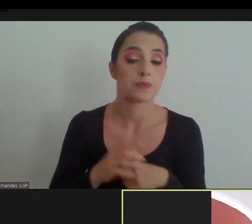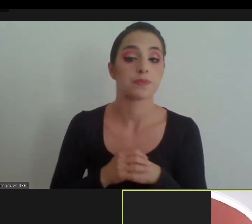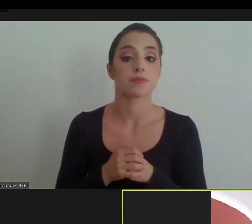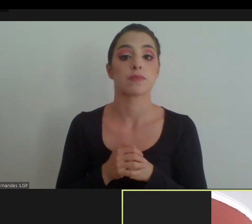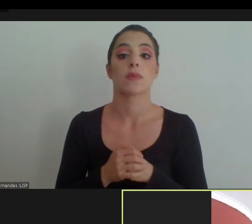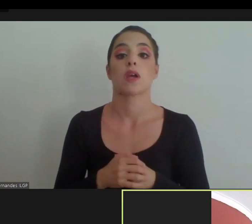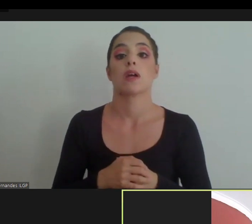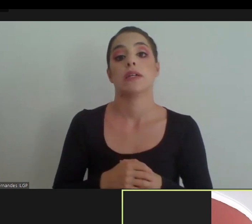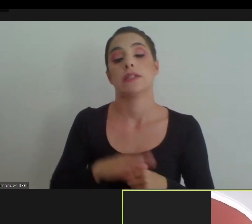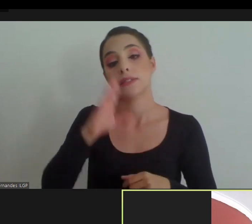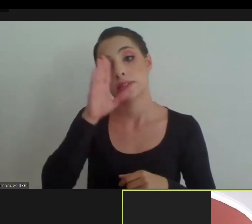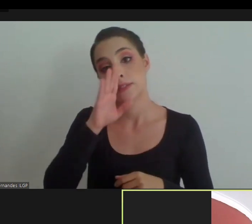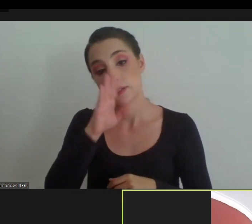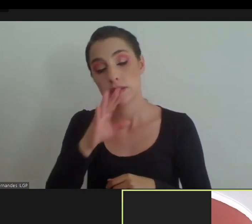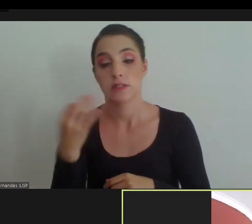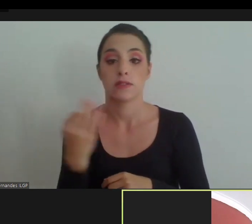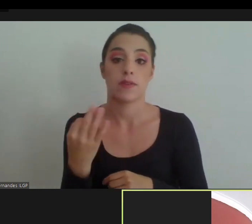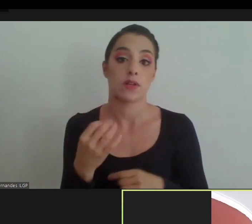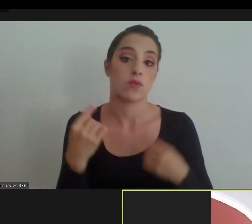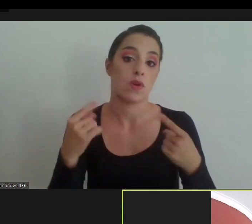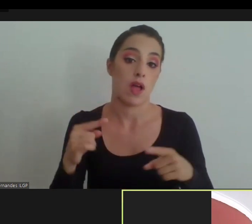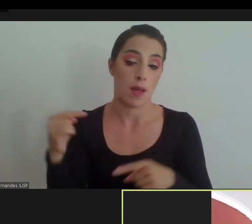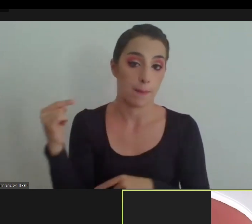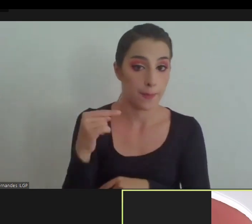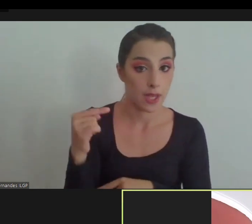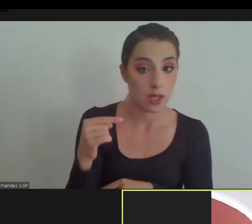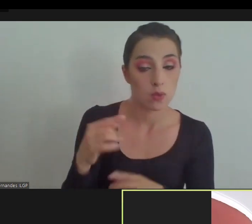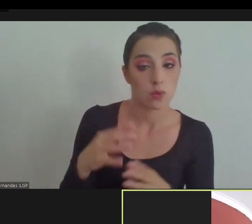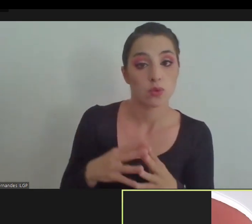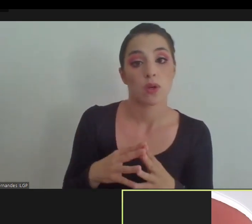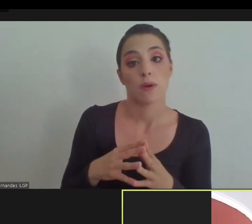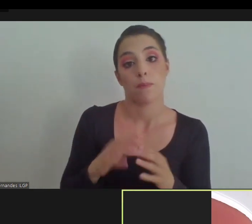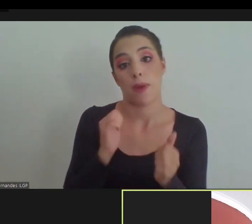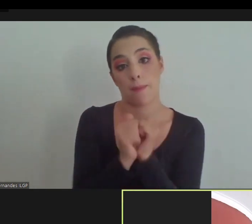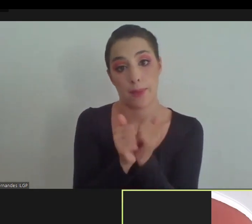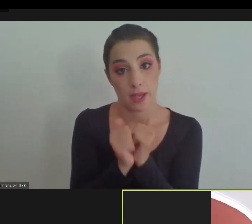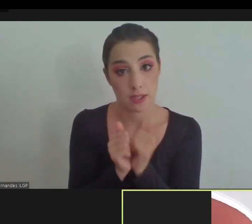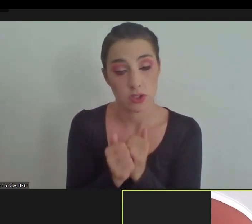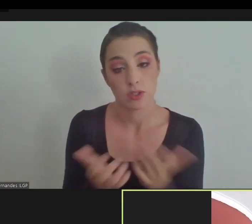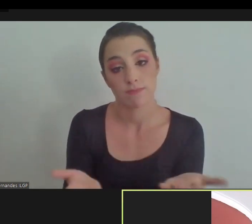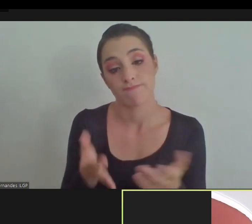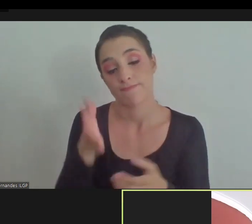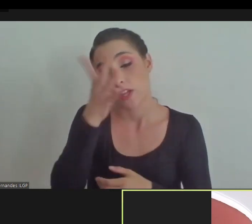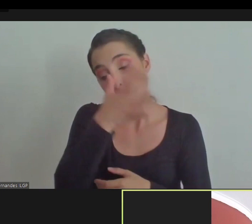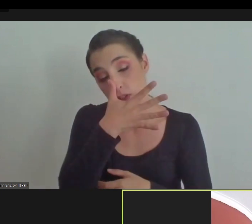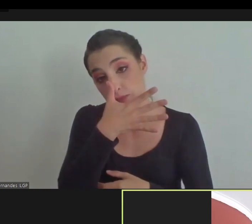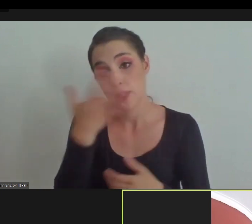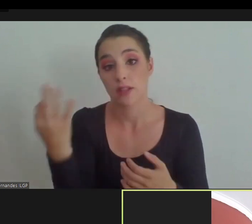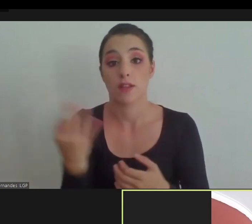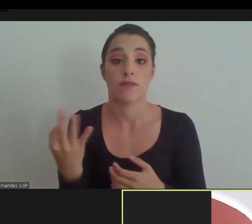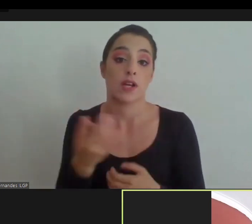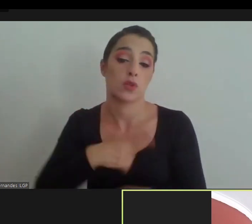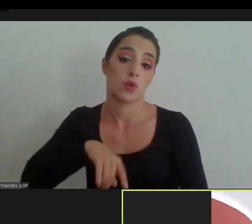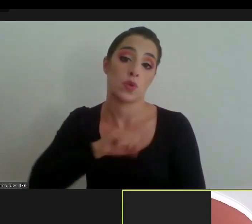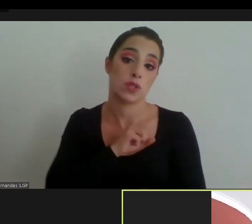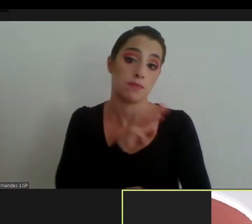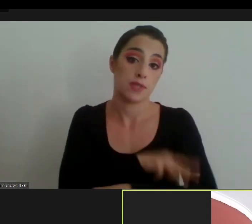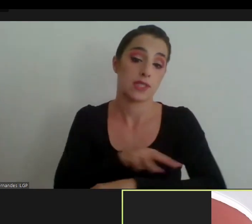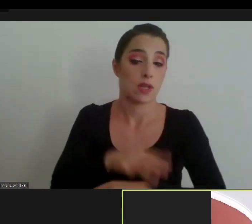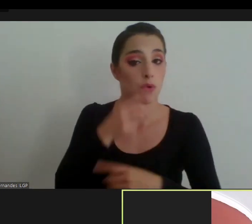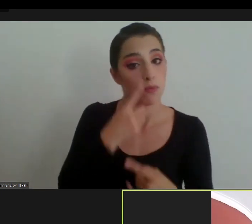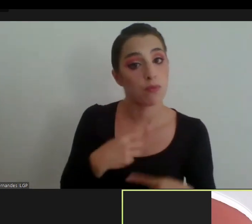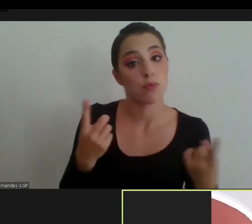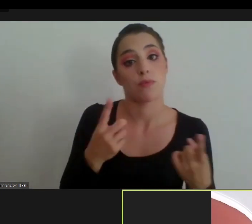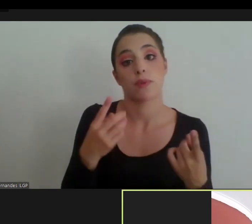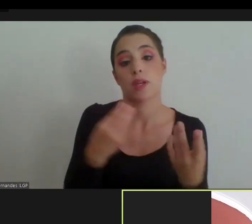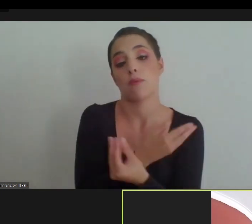para que se use menos os papéis. Infelizmente, a nossa administração pública ainda está muito virada